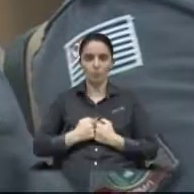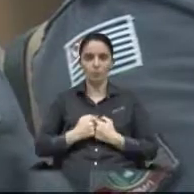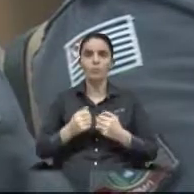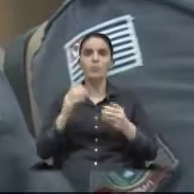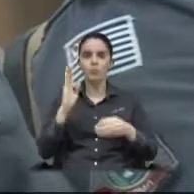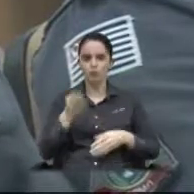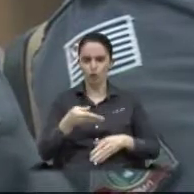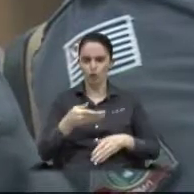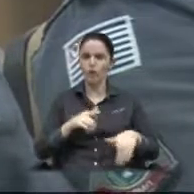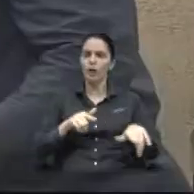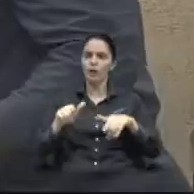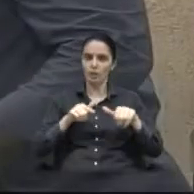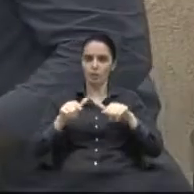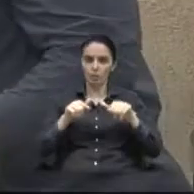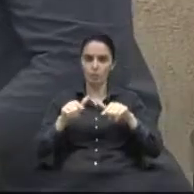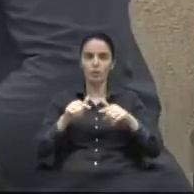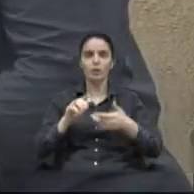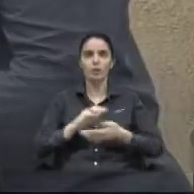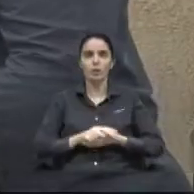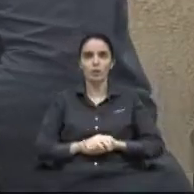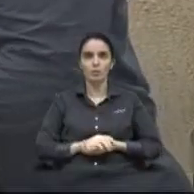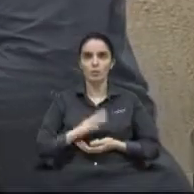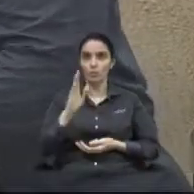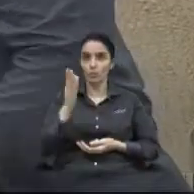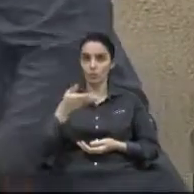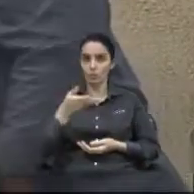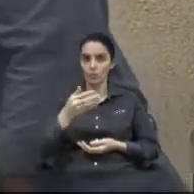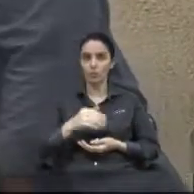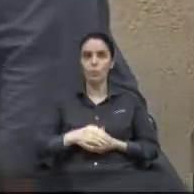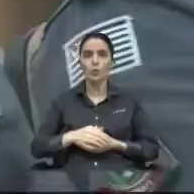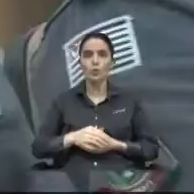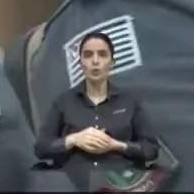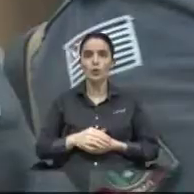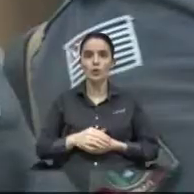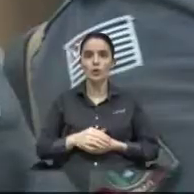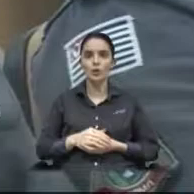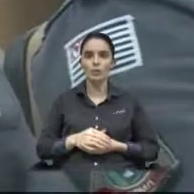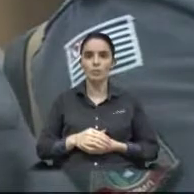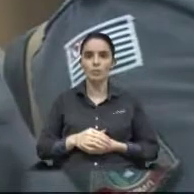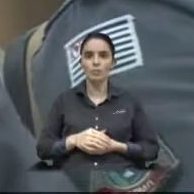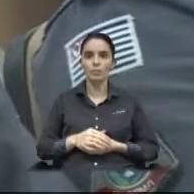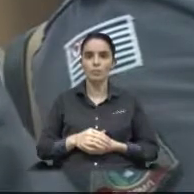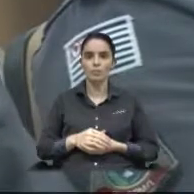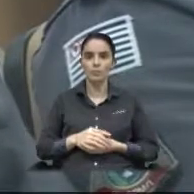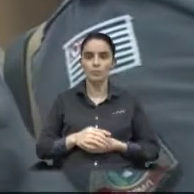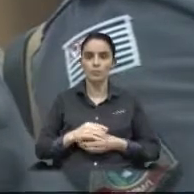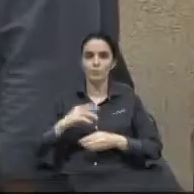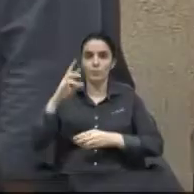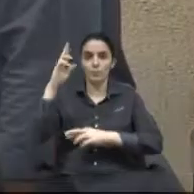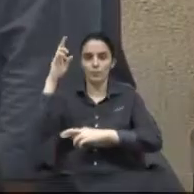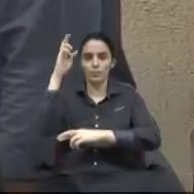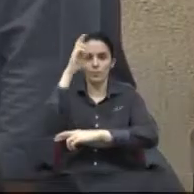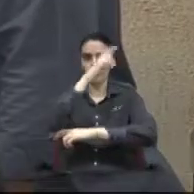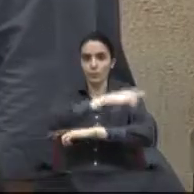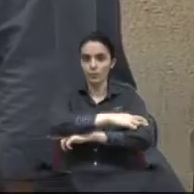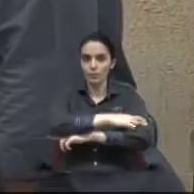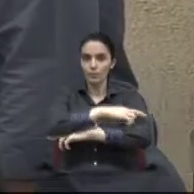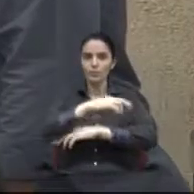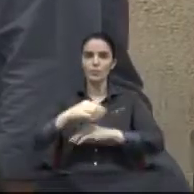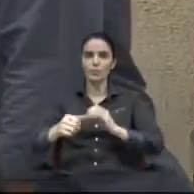trabalhando hoje ela está na rádio patrulha rio claro no 37º batalhão da 1ª